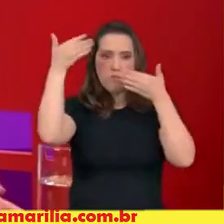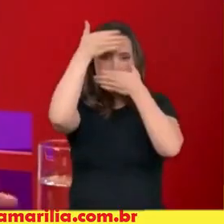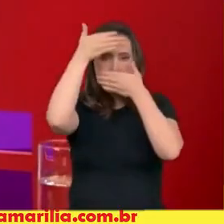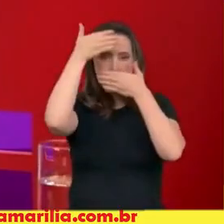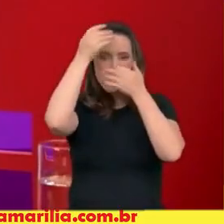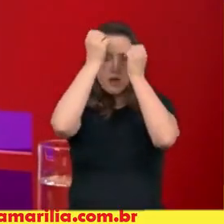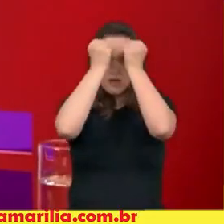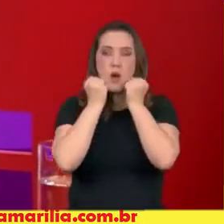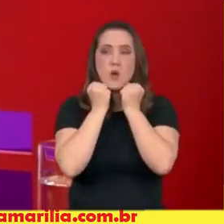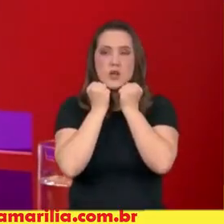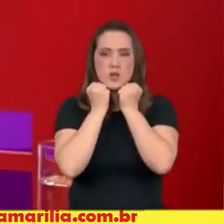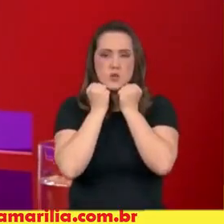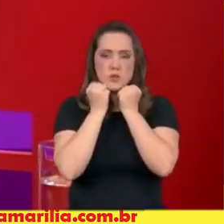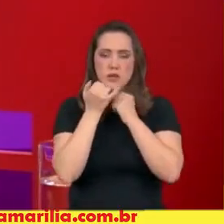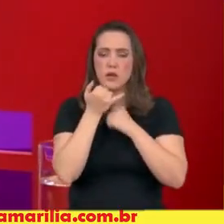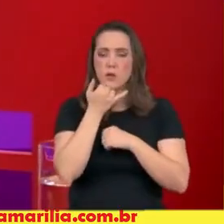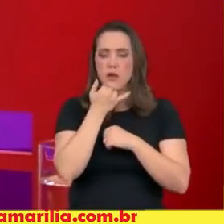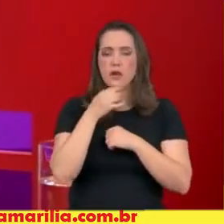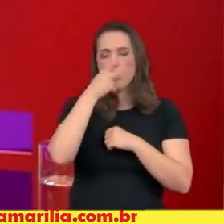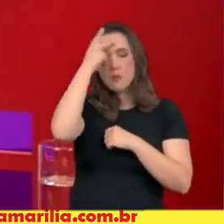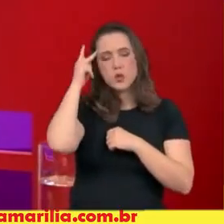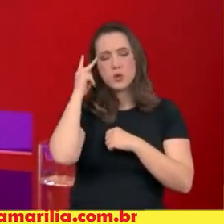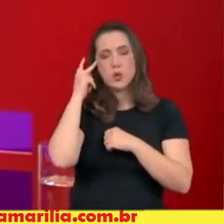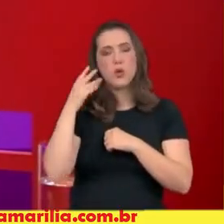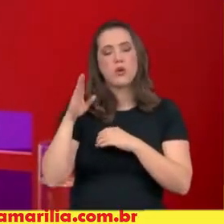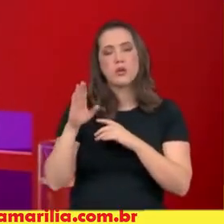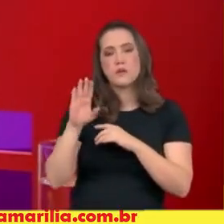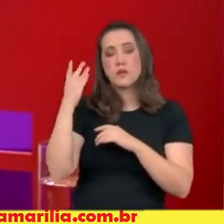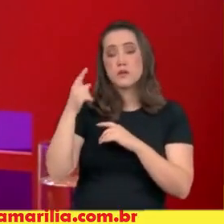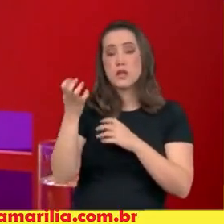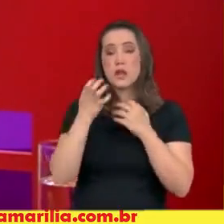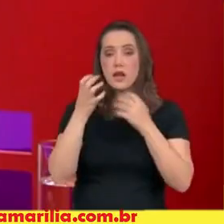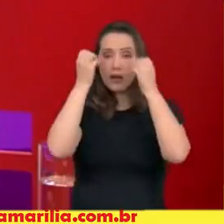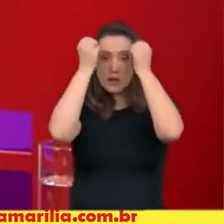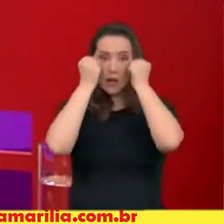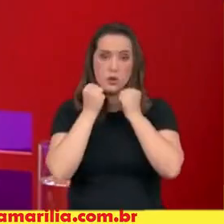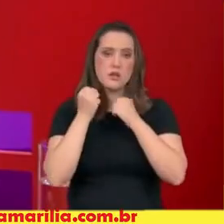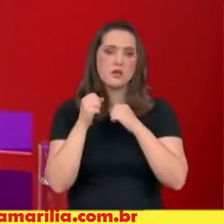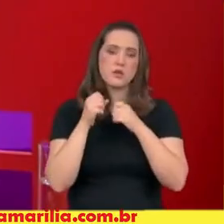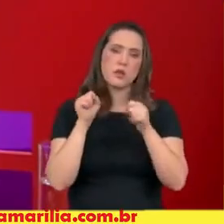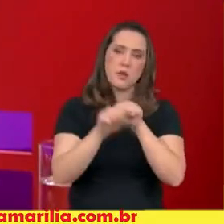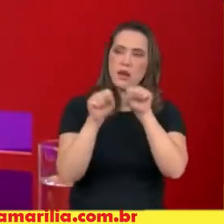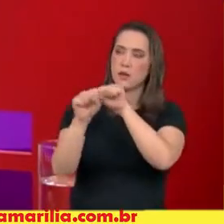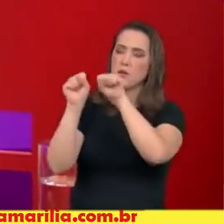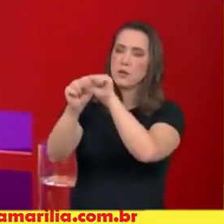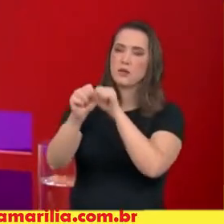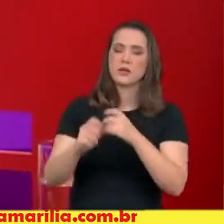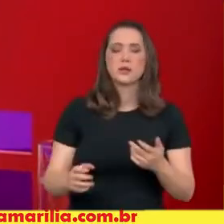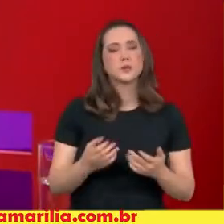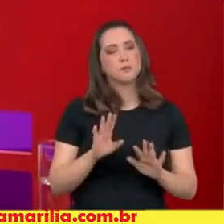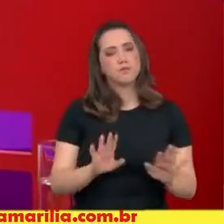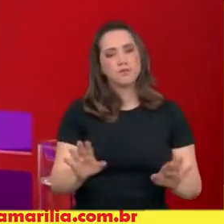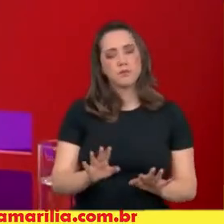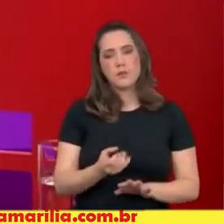esse crescimento que foi necessário para derrubar ou abalar governos. E, em muitos